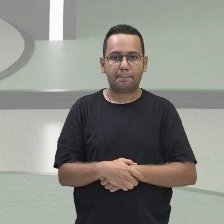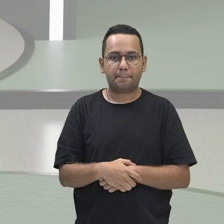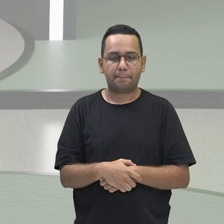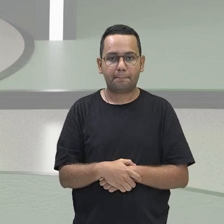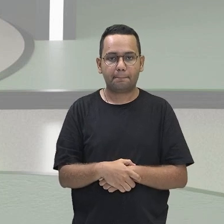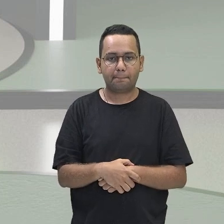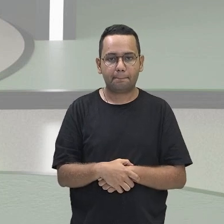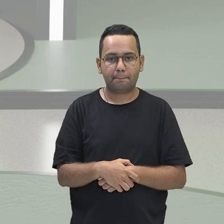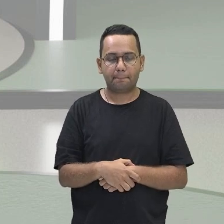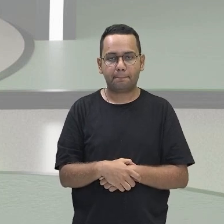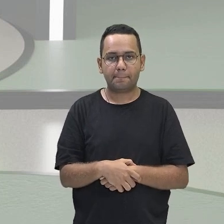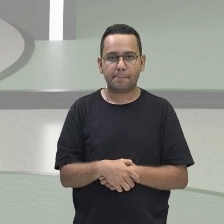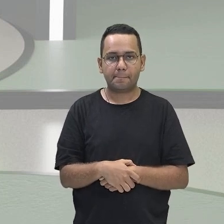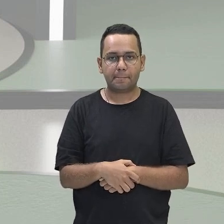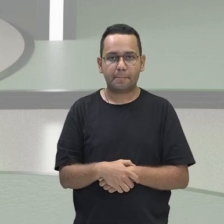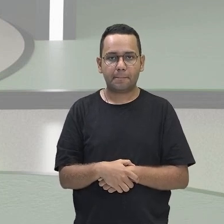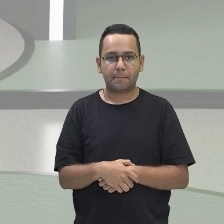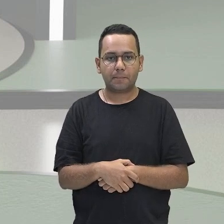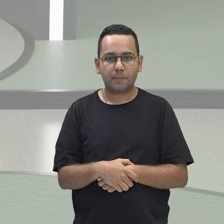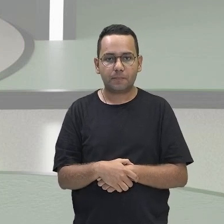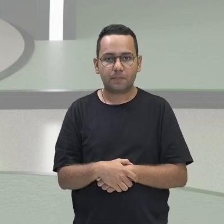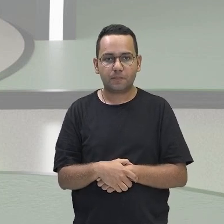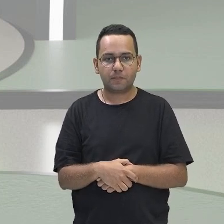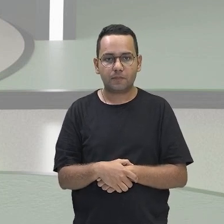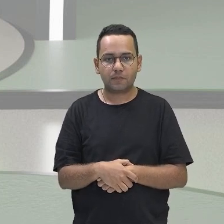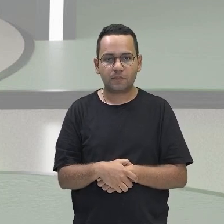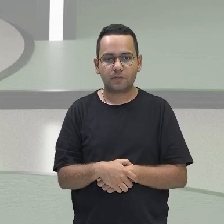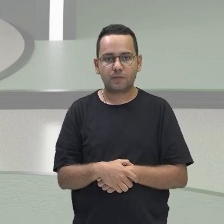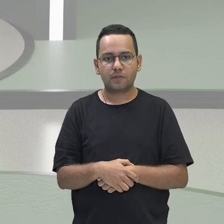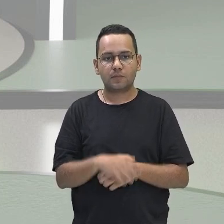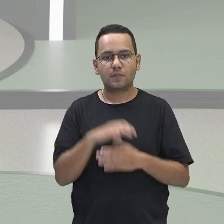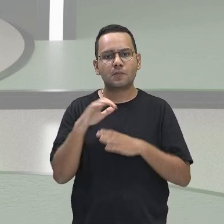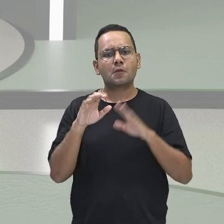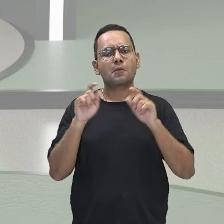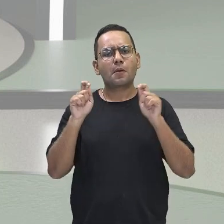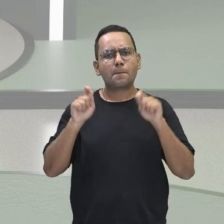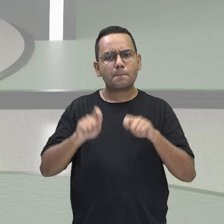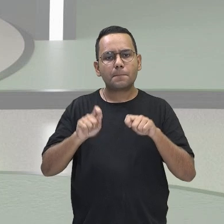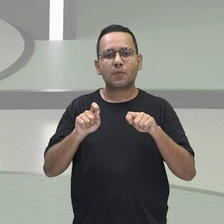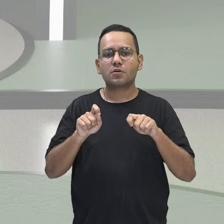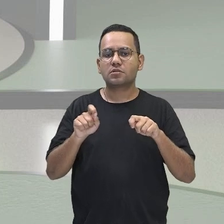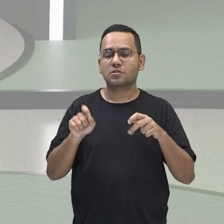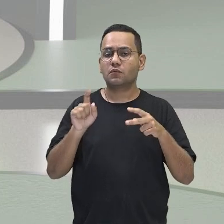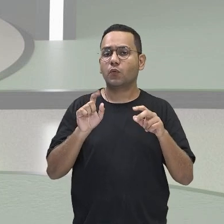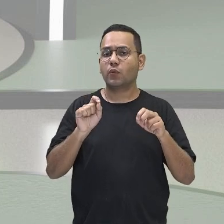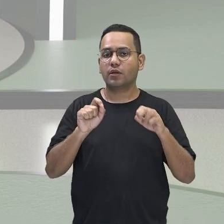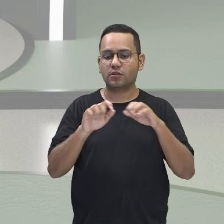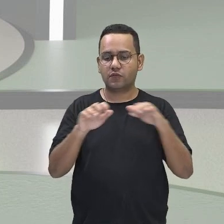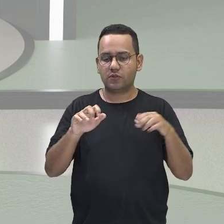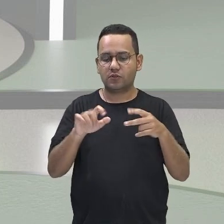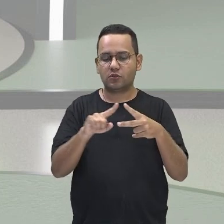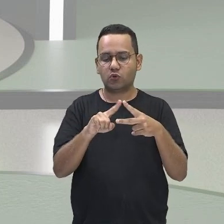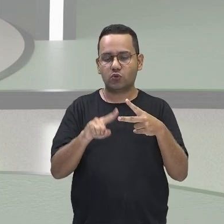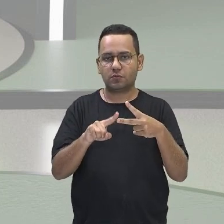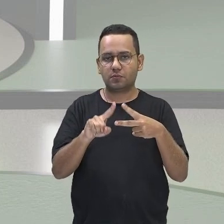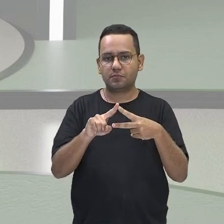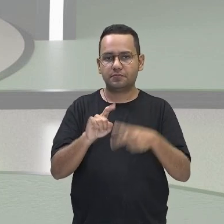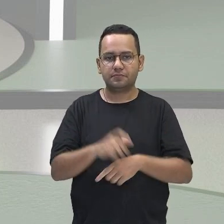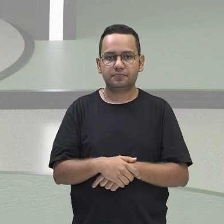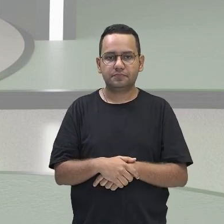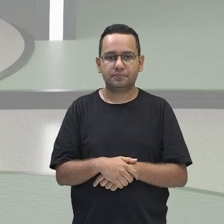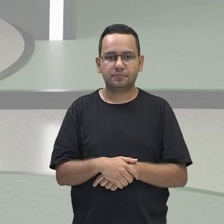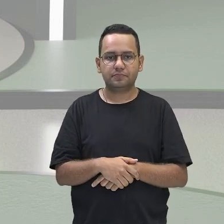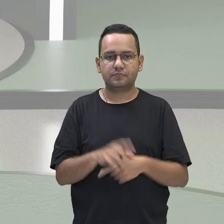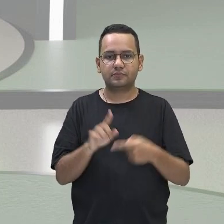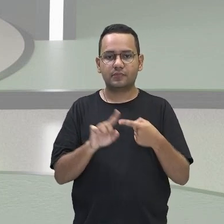corpo. Podemos dividir o nosso sistema nervoso em duas partes. O sistema